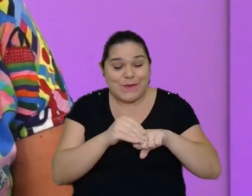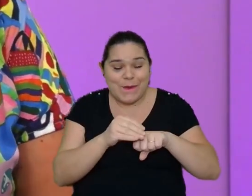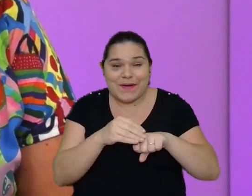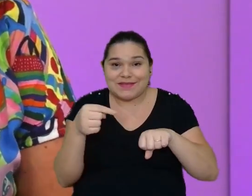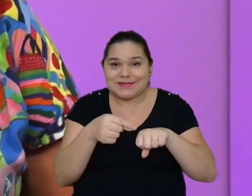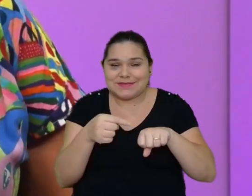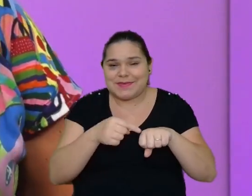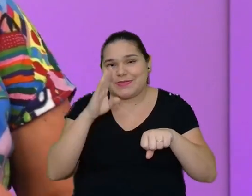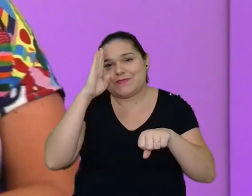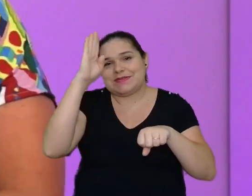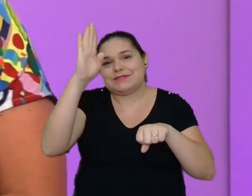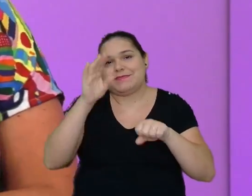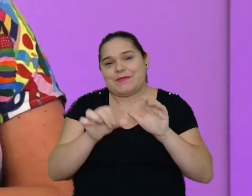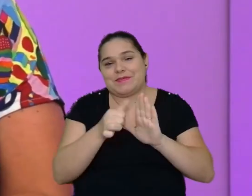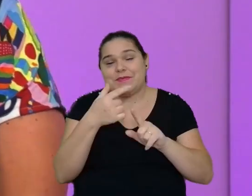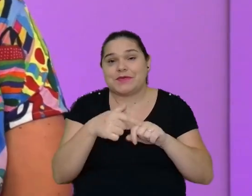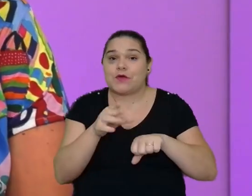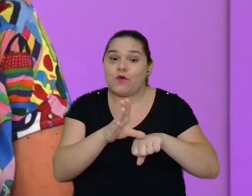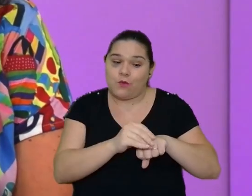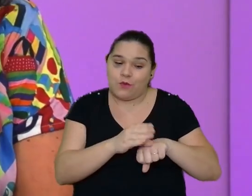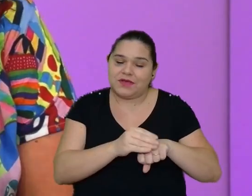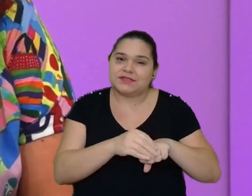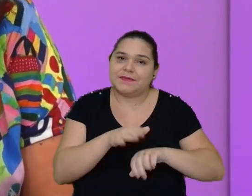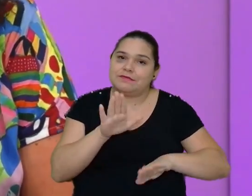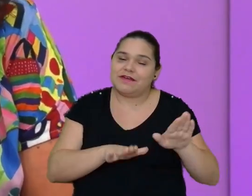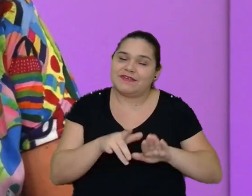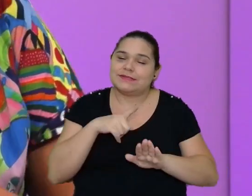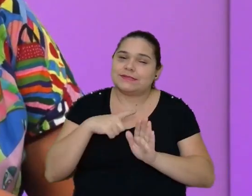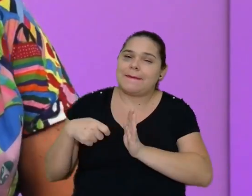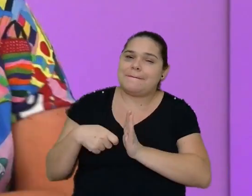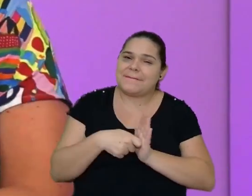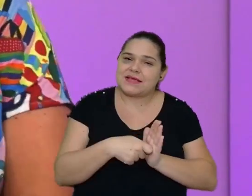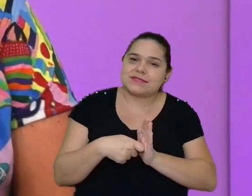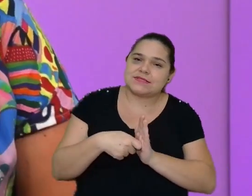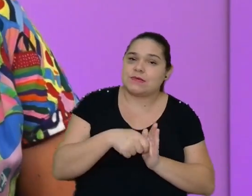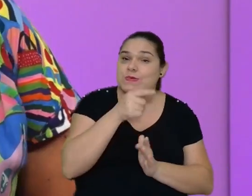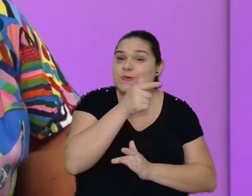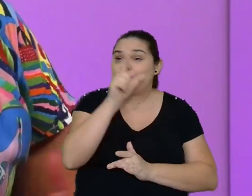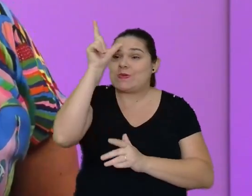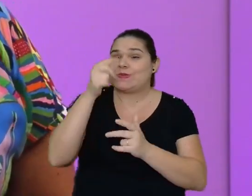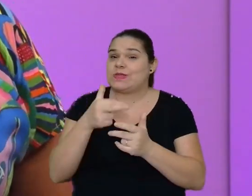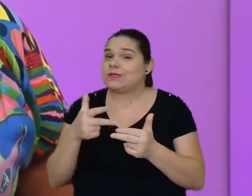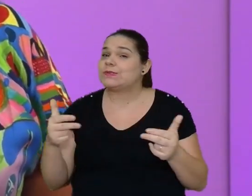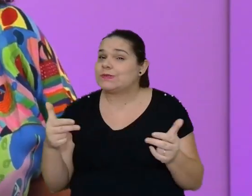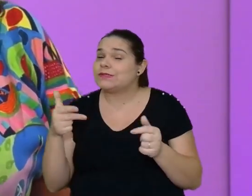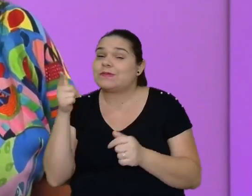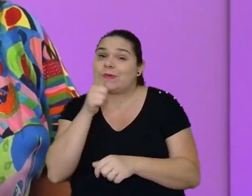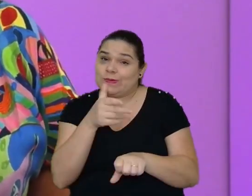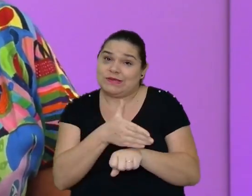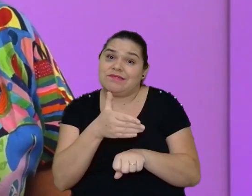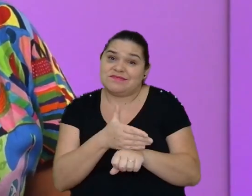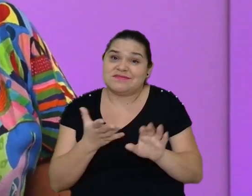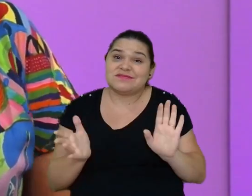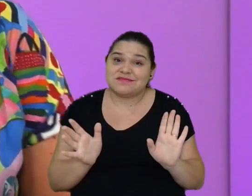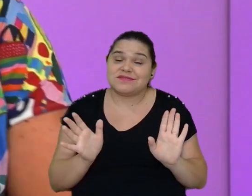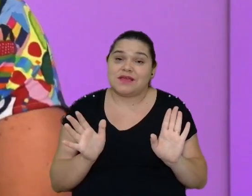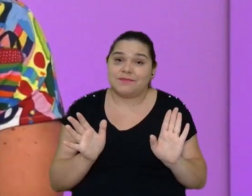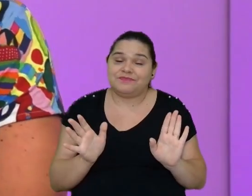com conhecimento, talvez você tenha outras pressões para esse acesso. Então, começa aí.